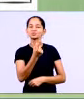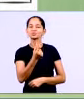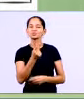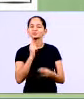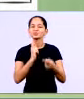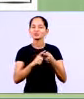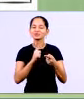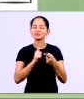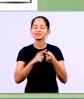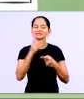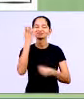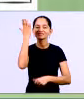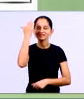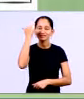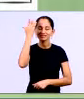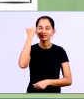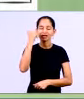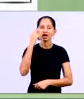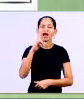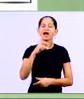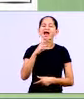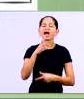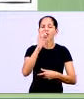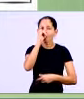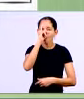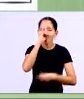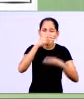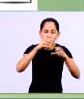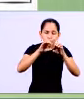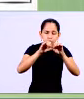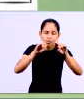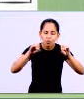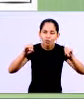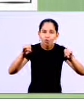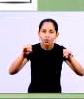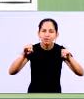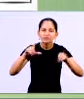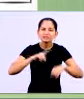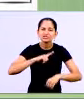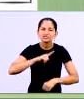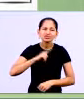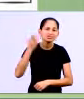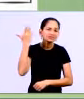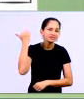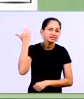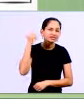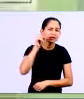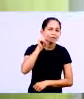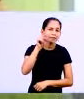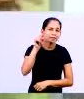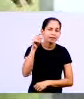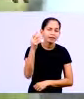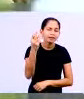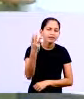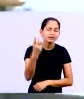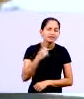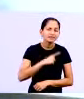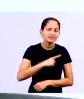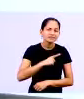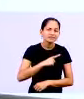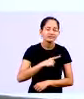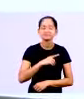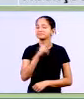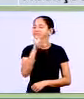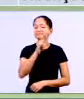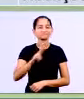Tayane? Sabia que linguiça tinha trema? Gente, a maioria, vários textos que a gente pega, as pessoas não utilizavam nem